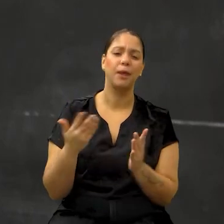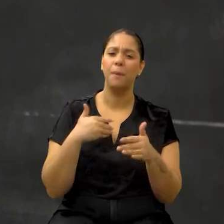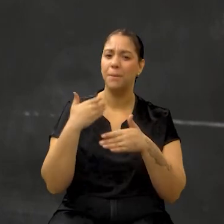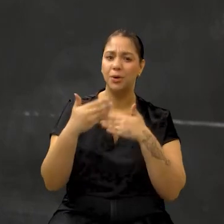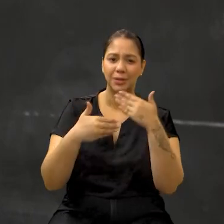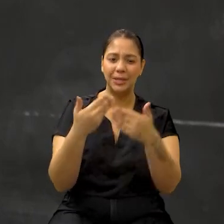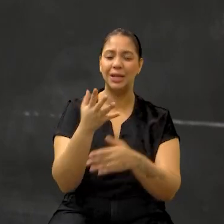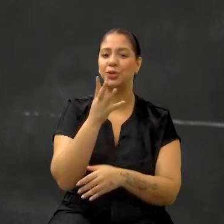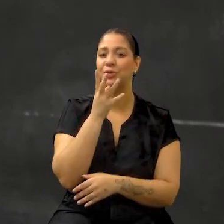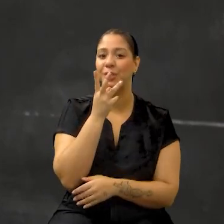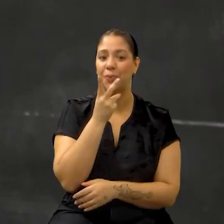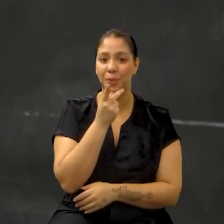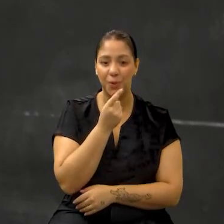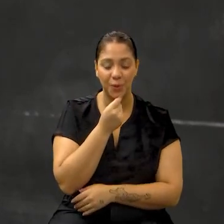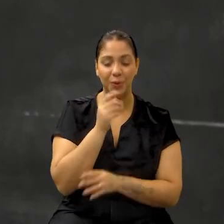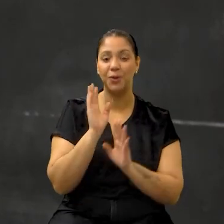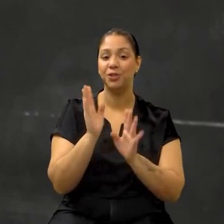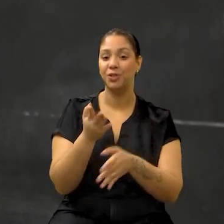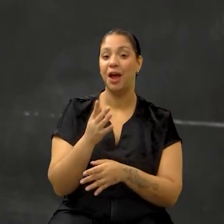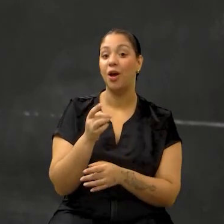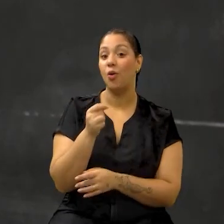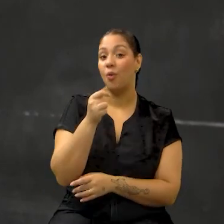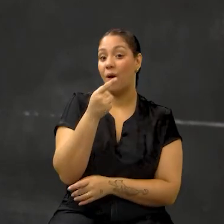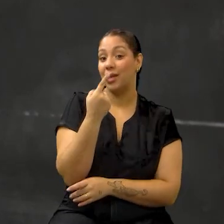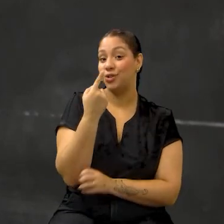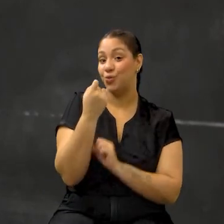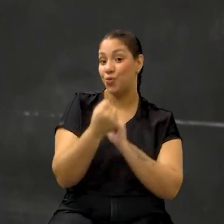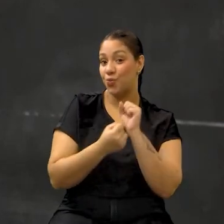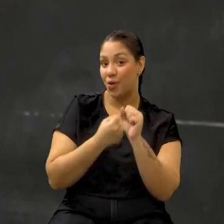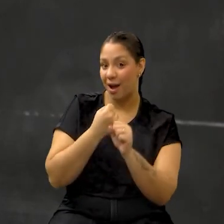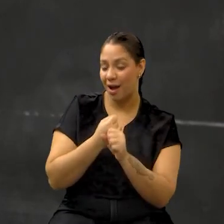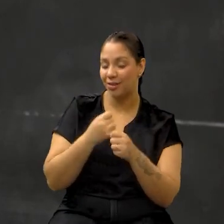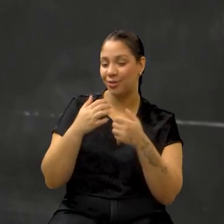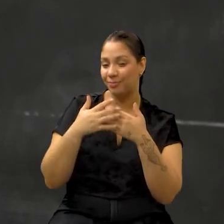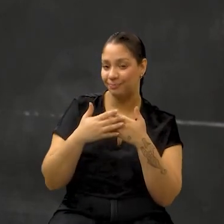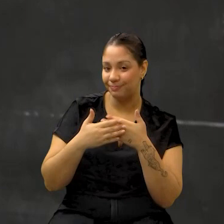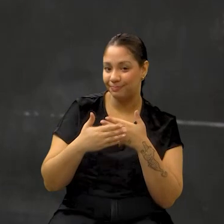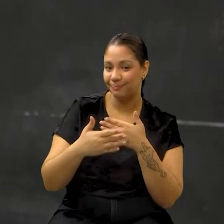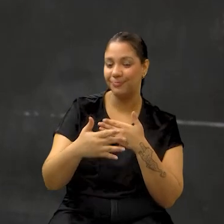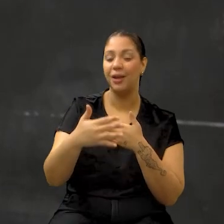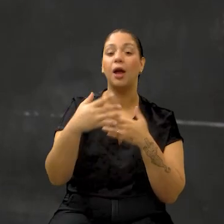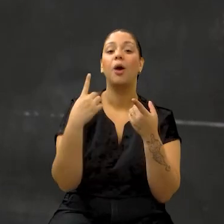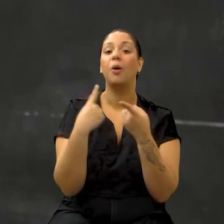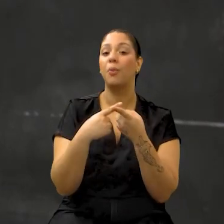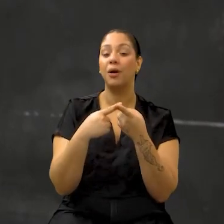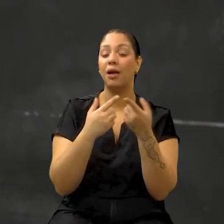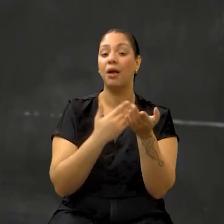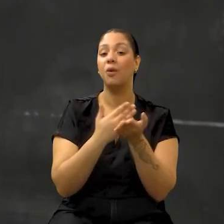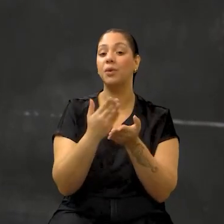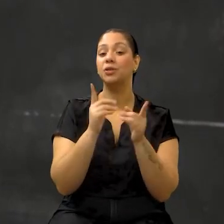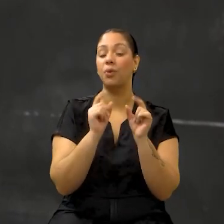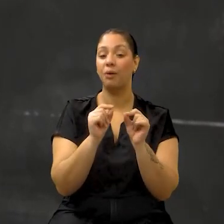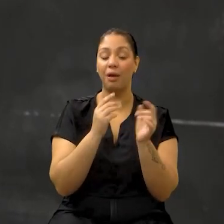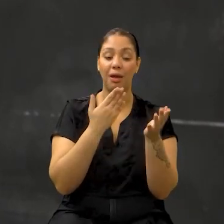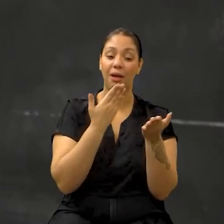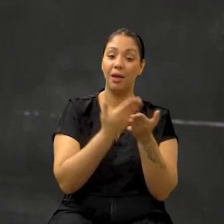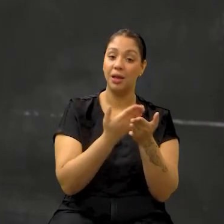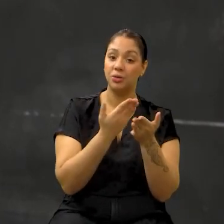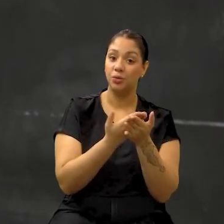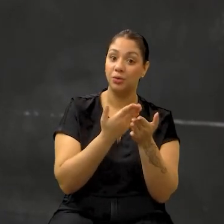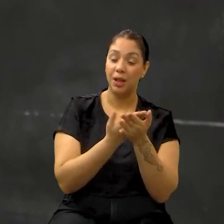O processo veio demorado, assim, a gente já está quase um ano nesse processo, porque a gente começou